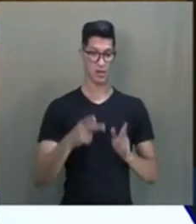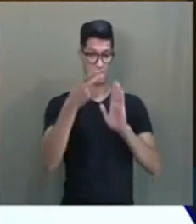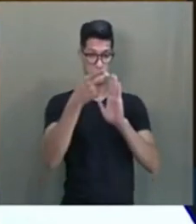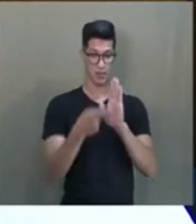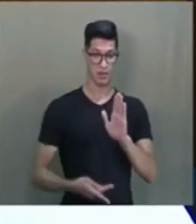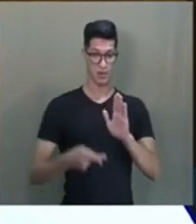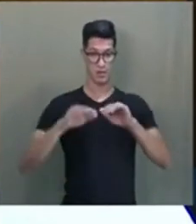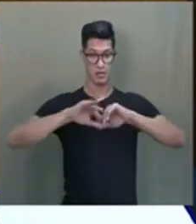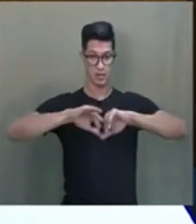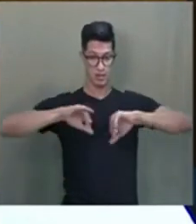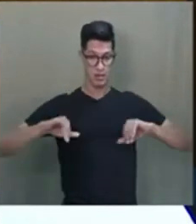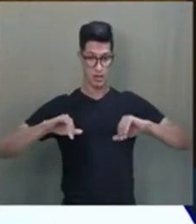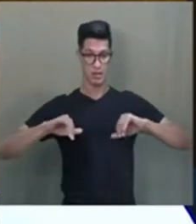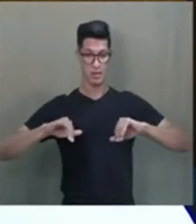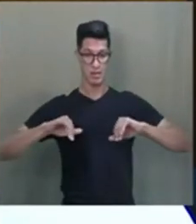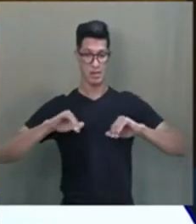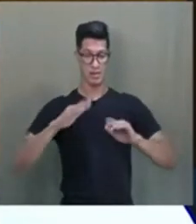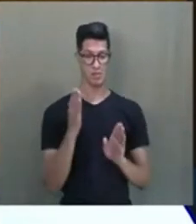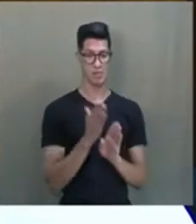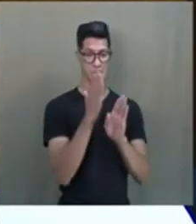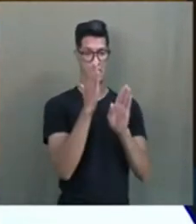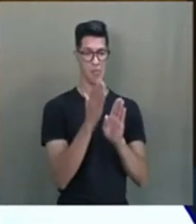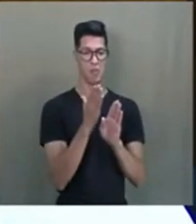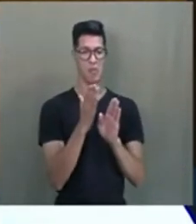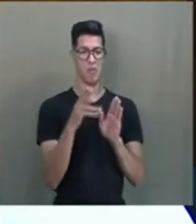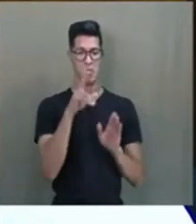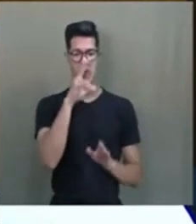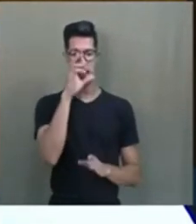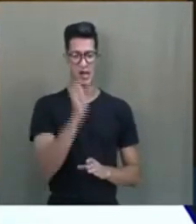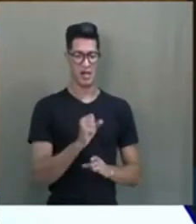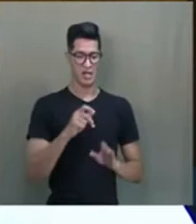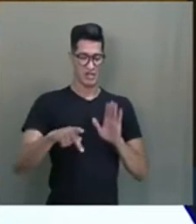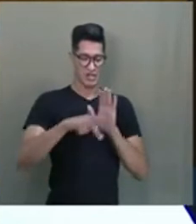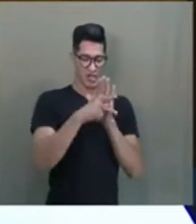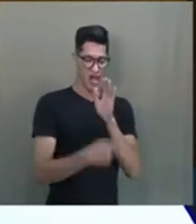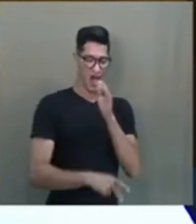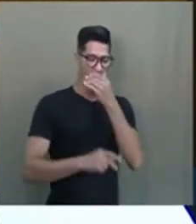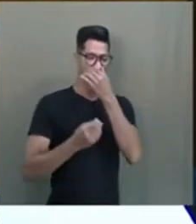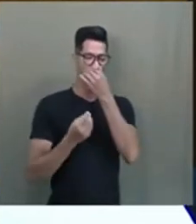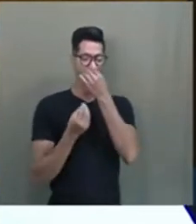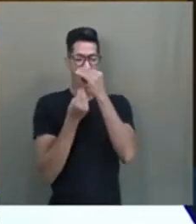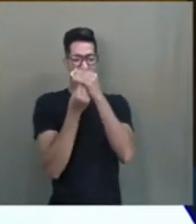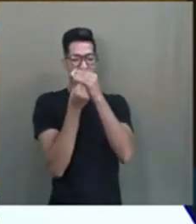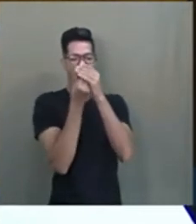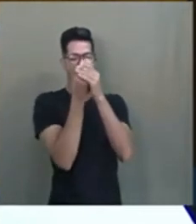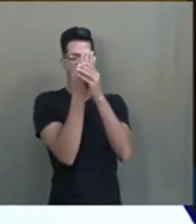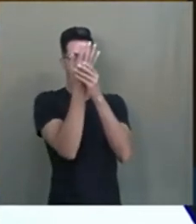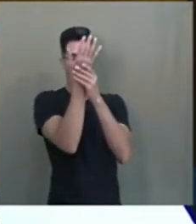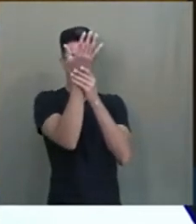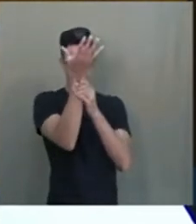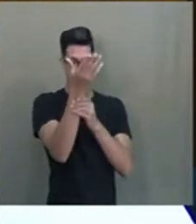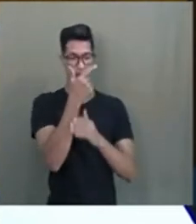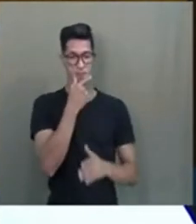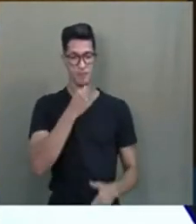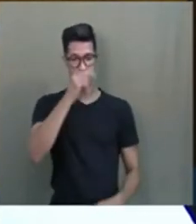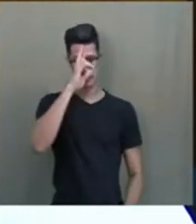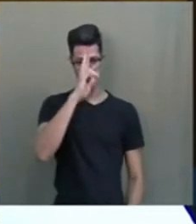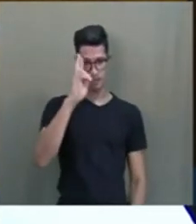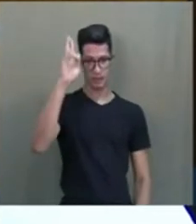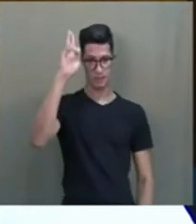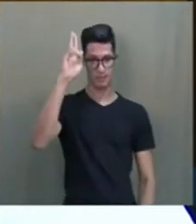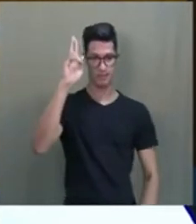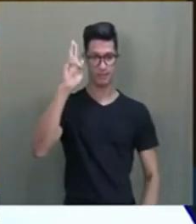projeto separatista encontrava solo apropriado para germinar. Senhoras e